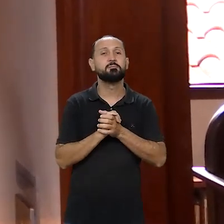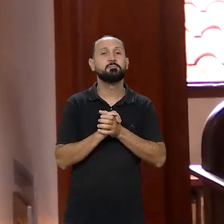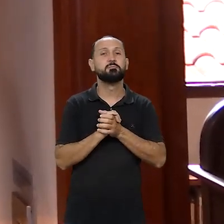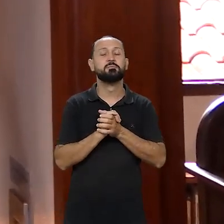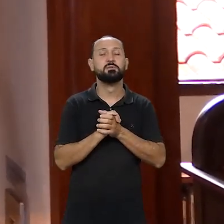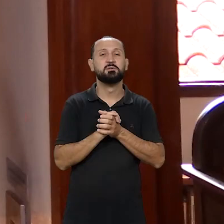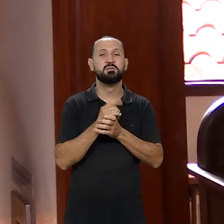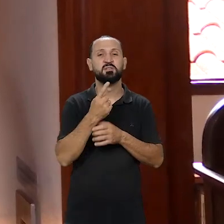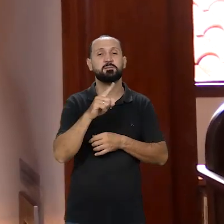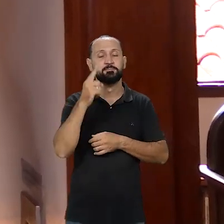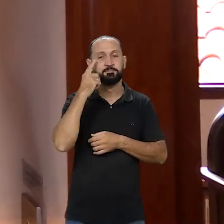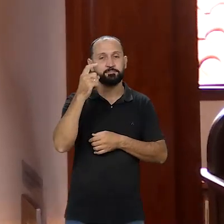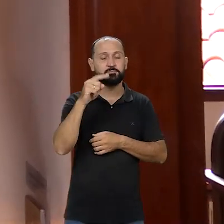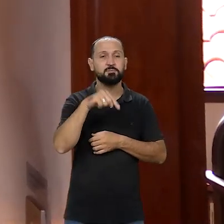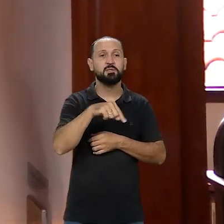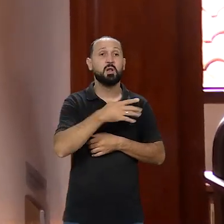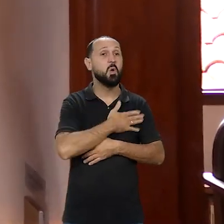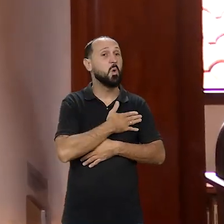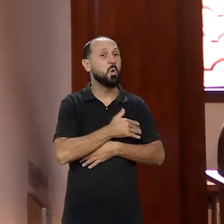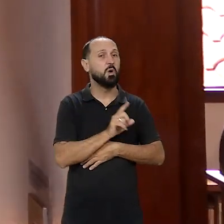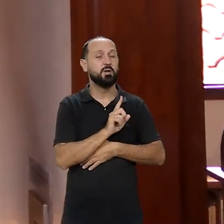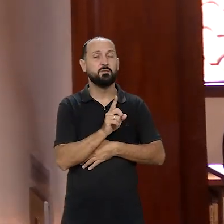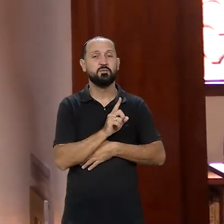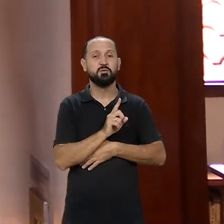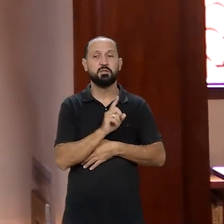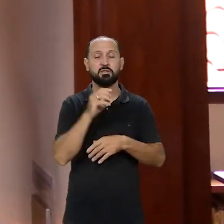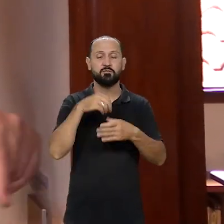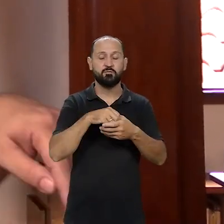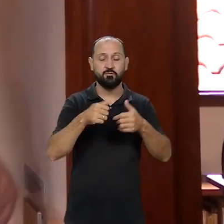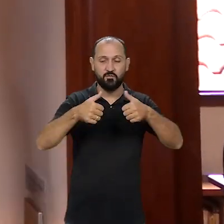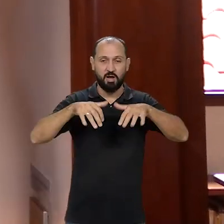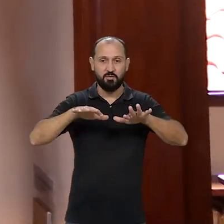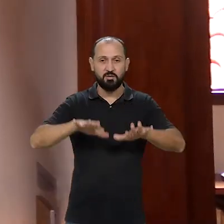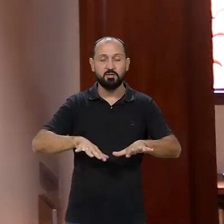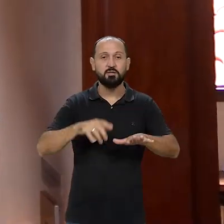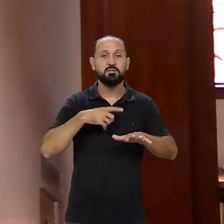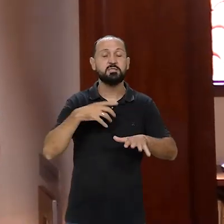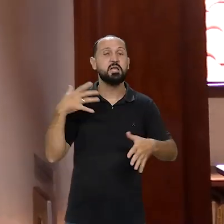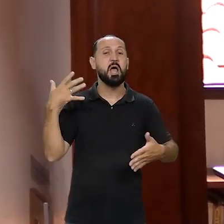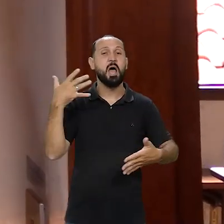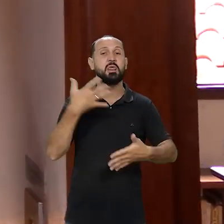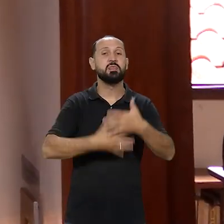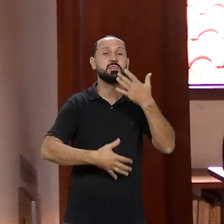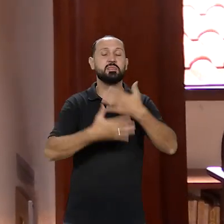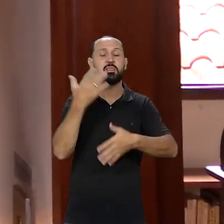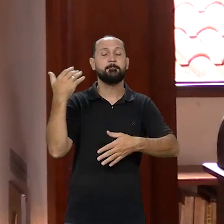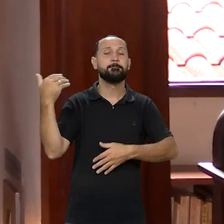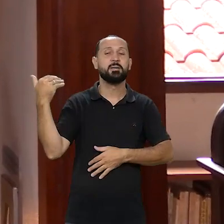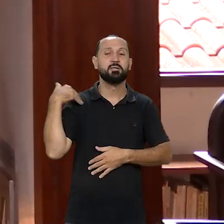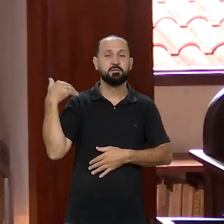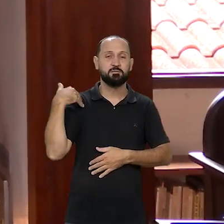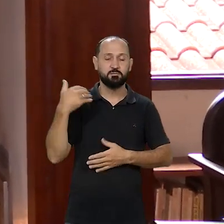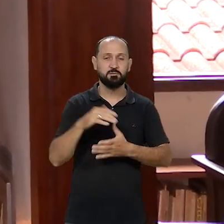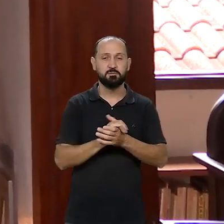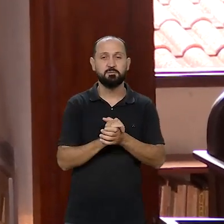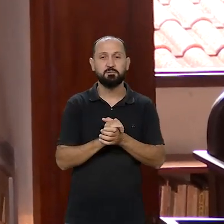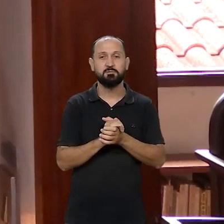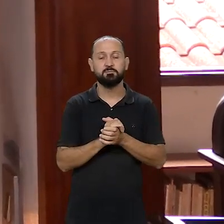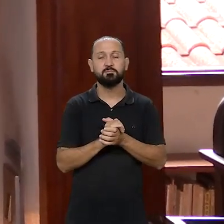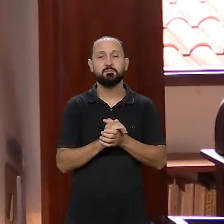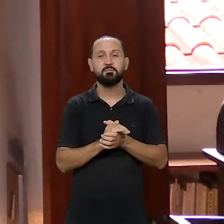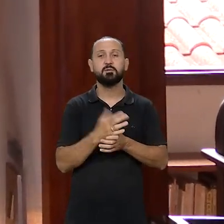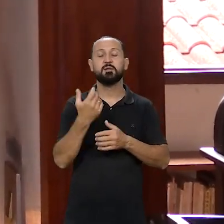estudava. E uma coisa interessante é que ele não gostava, enquanto ele estivesse aqui, de ser atrapalhado, de ser